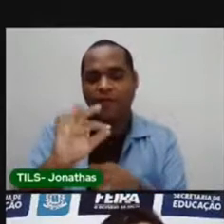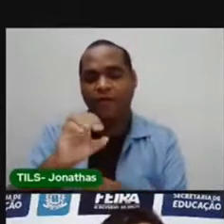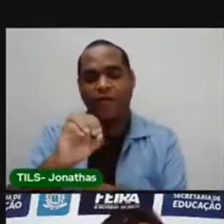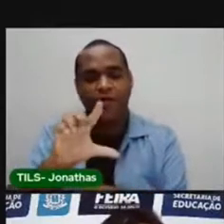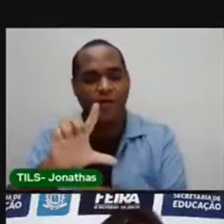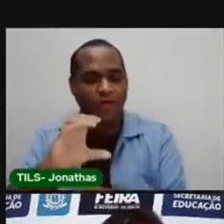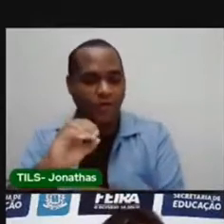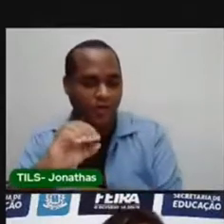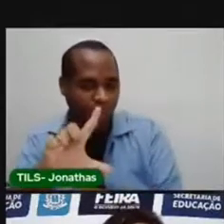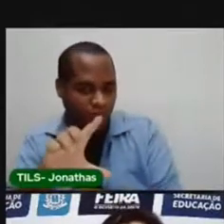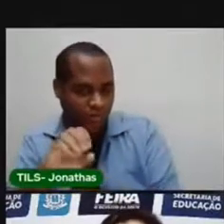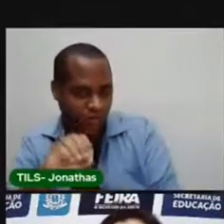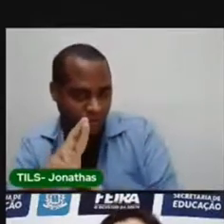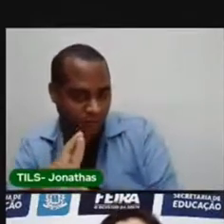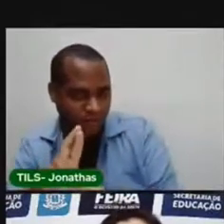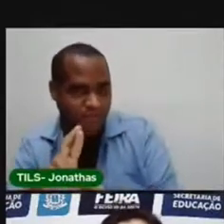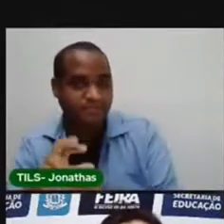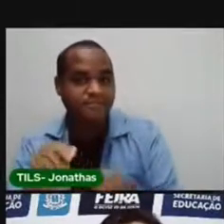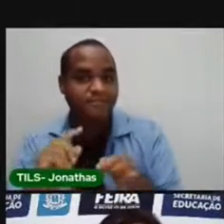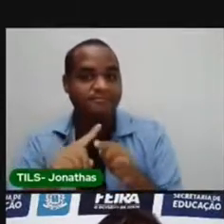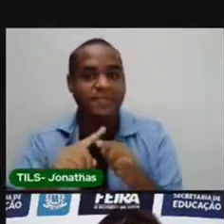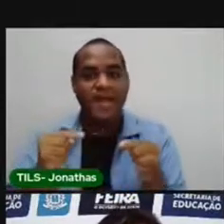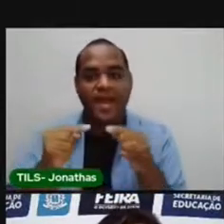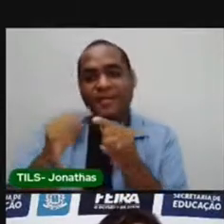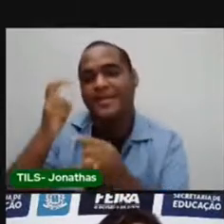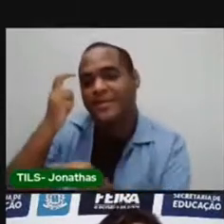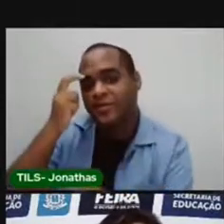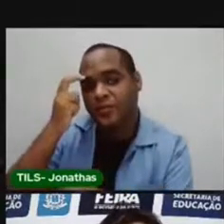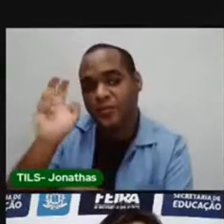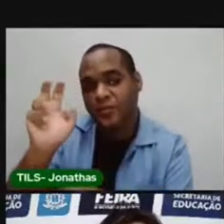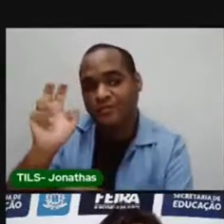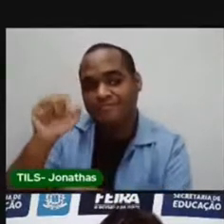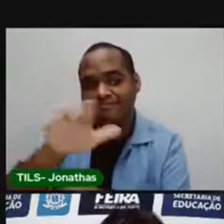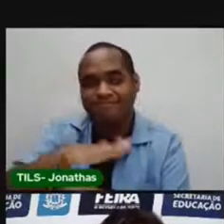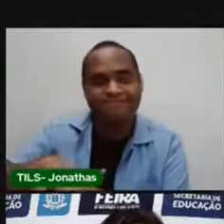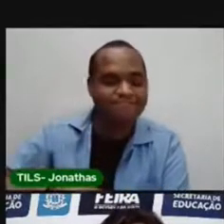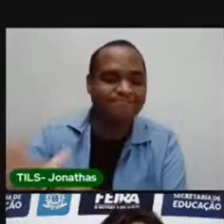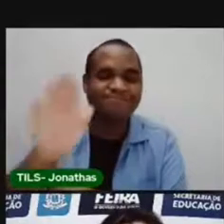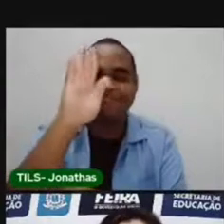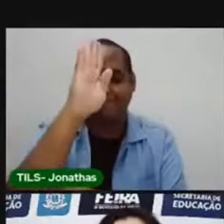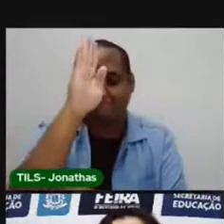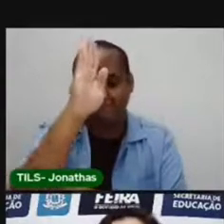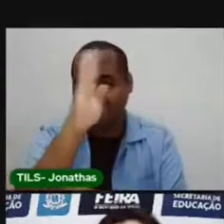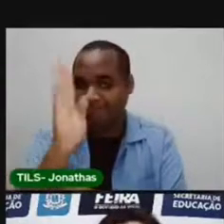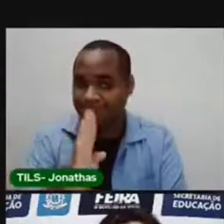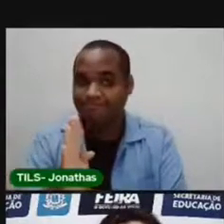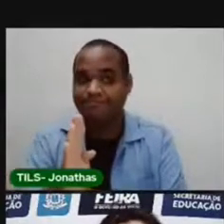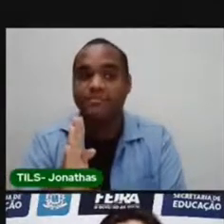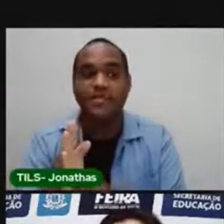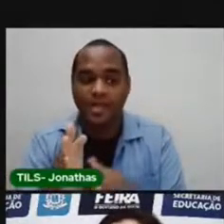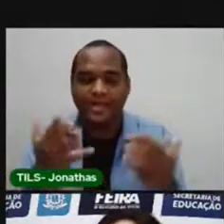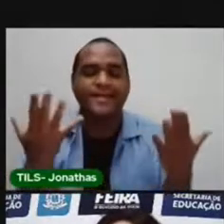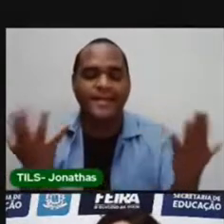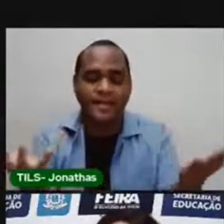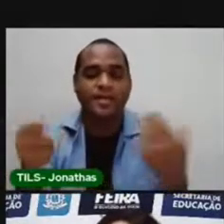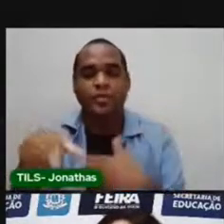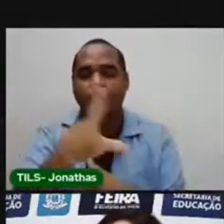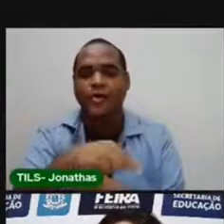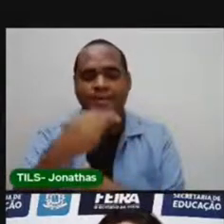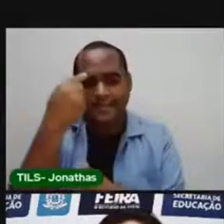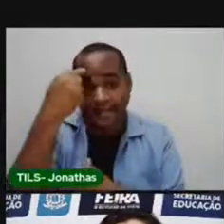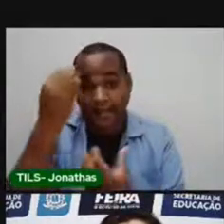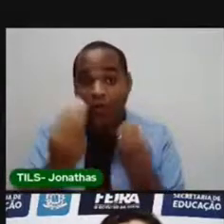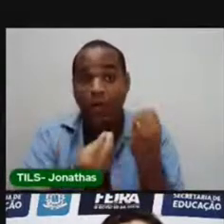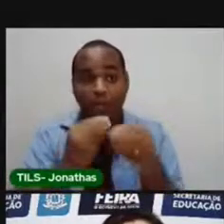nosso folclore, da cultura do nosso povo, entendeu? Assim, não